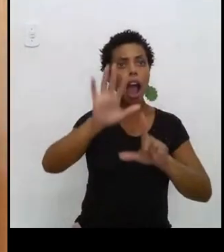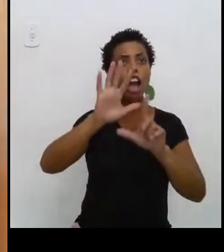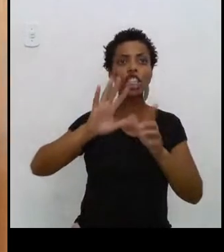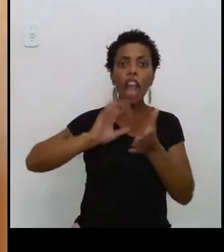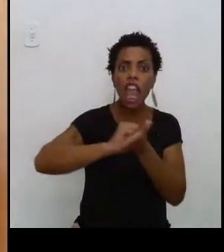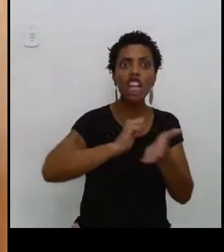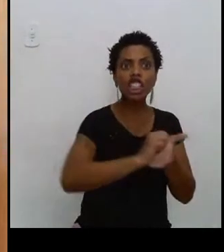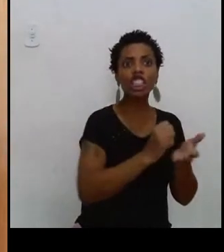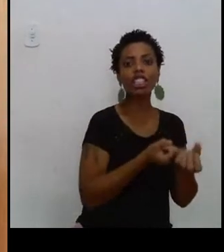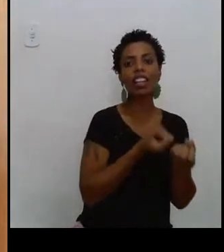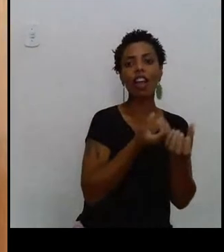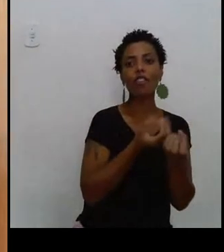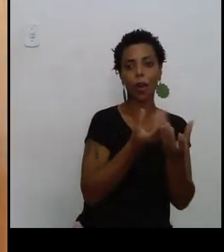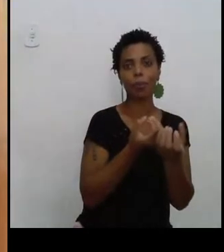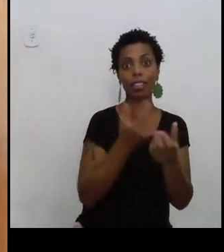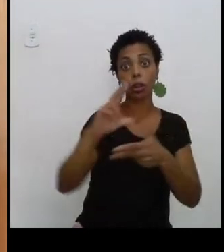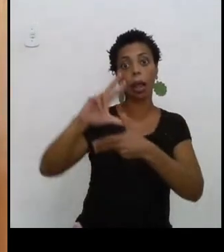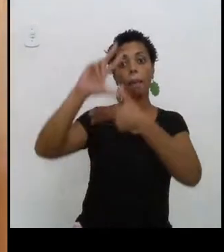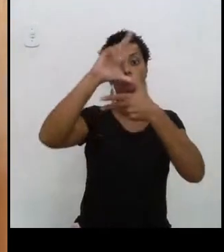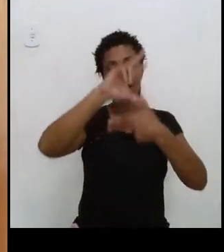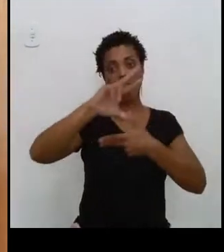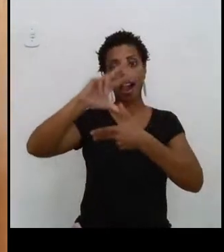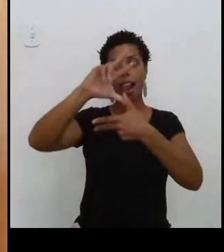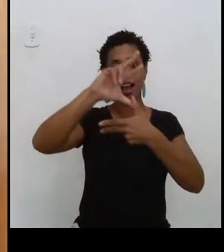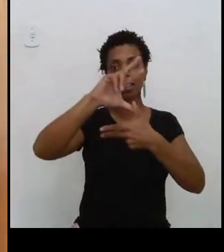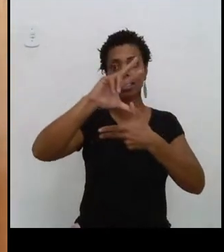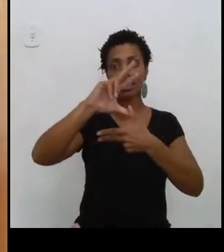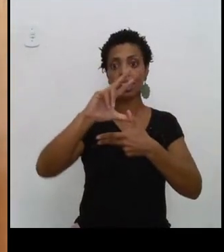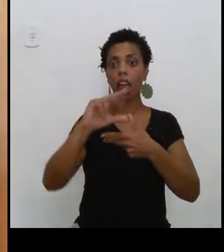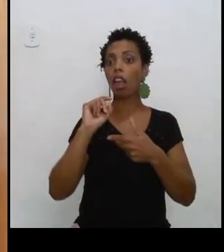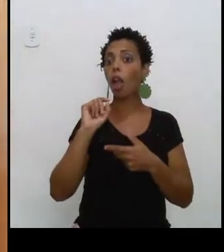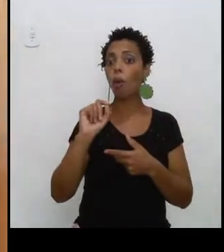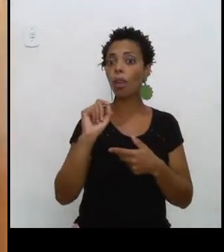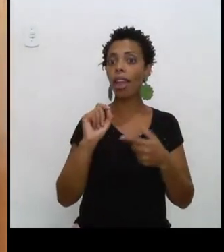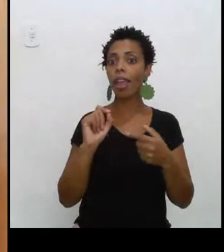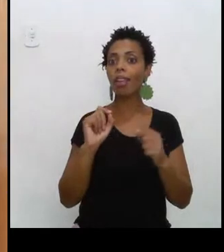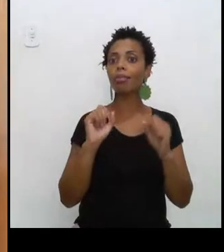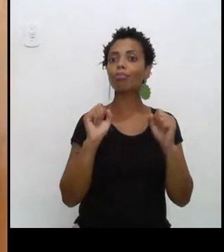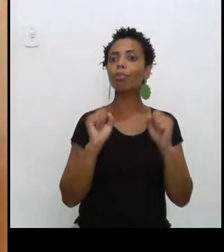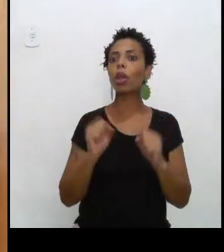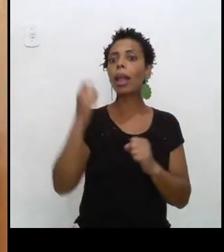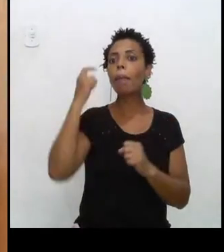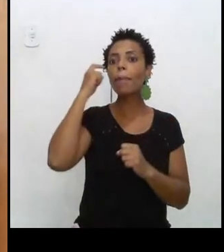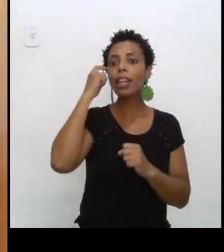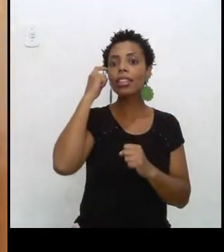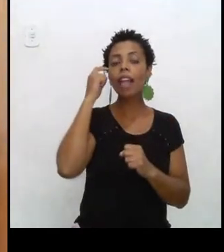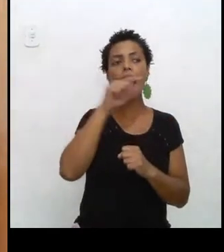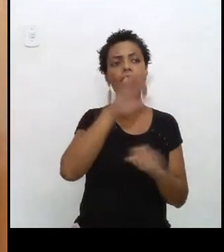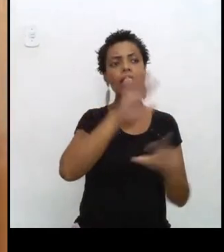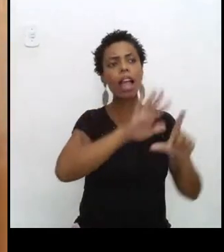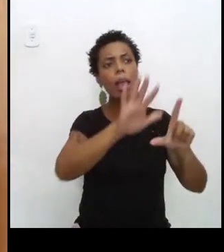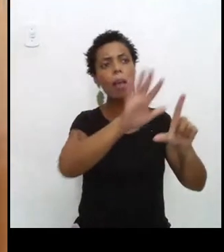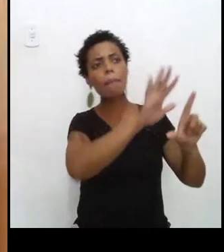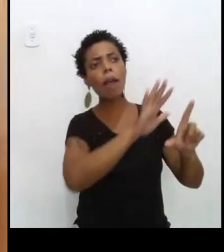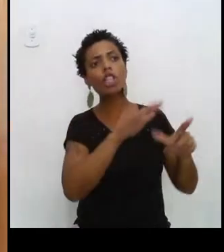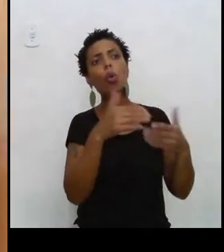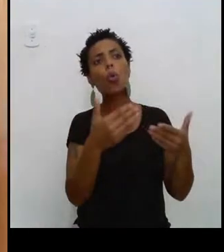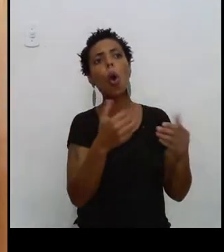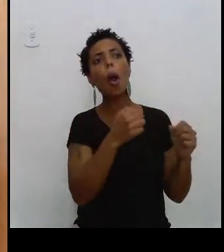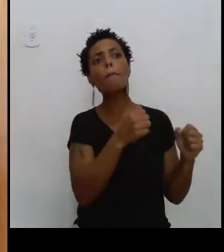permitia ir pensando na coleção de potência dessas imagens para anunciar bastante É não a propositura diferente